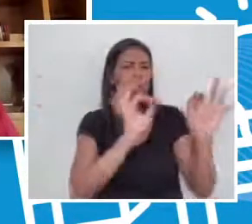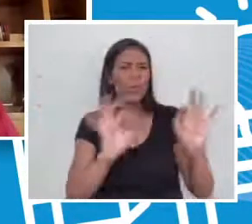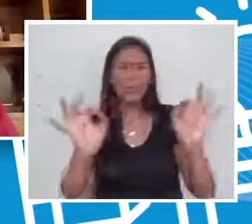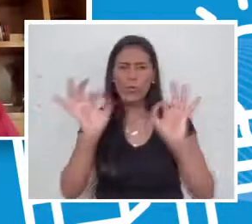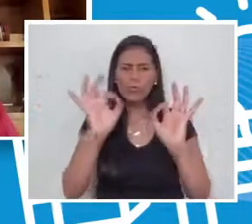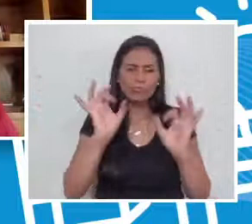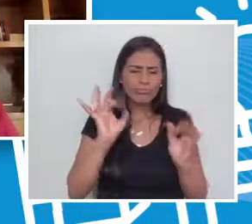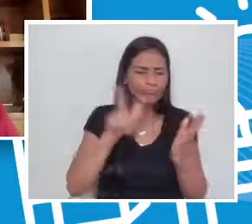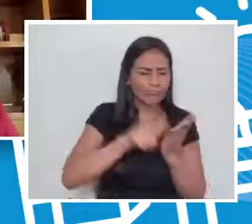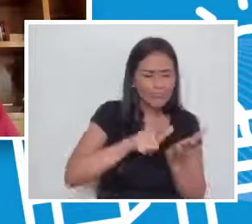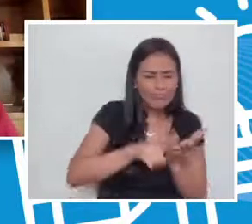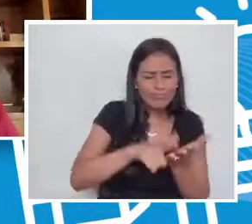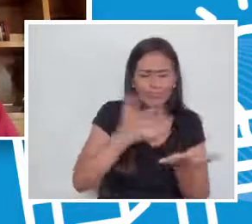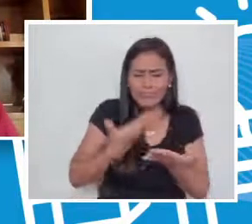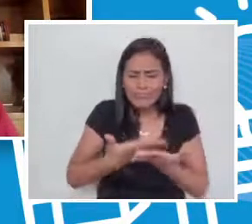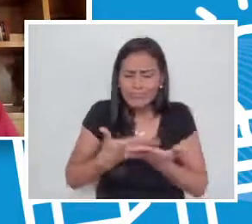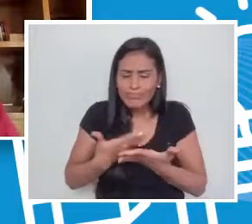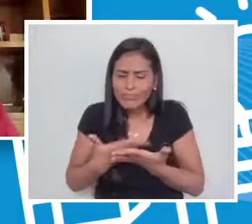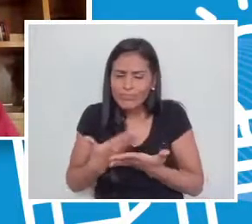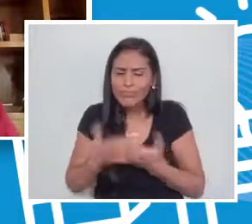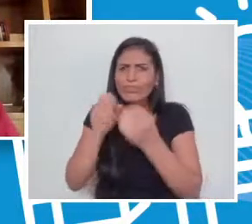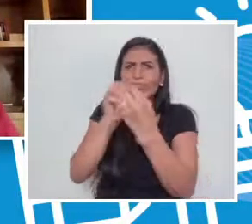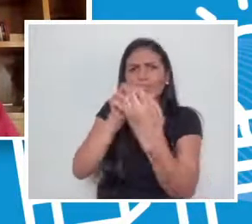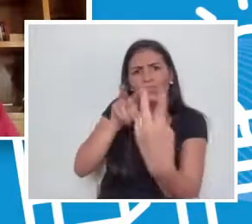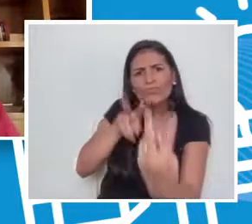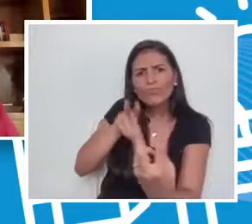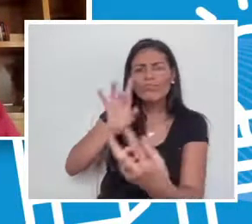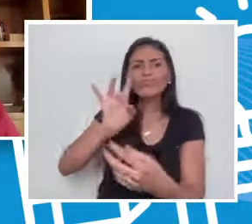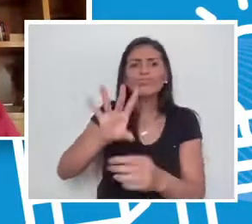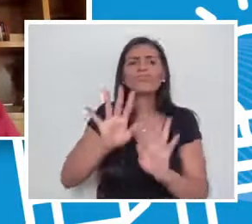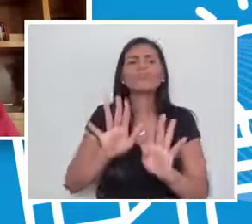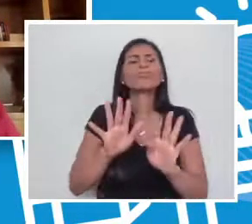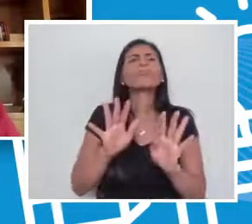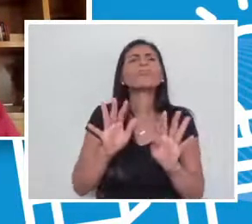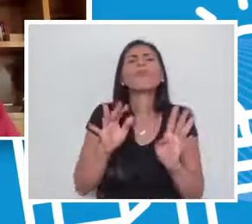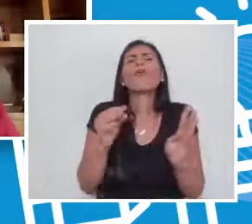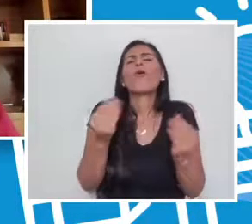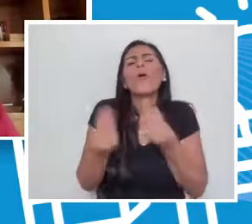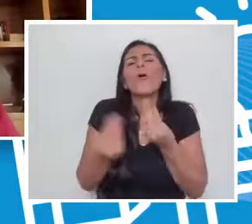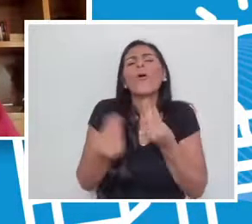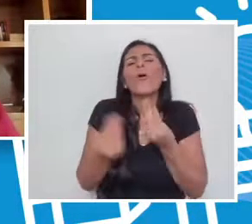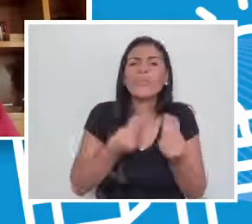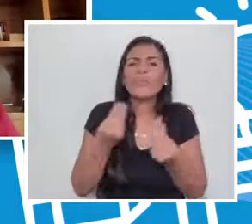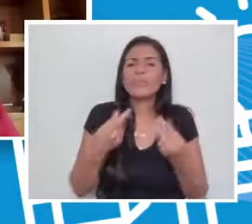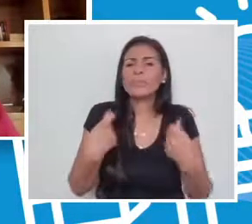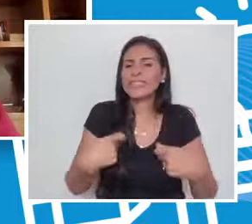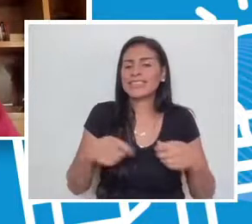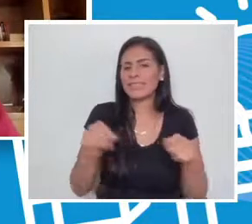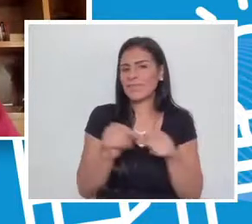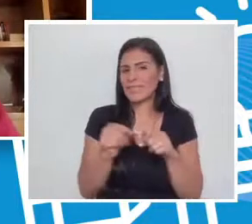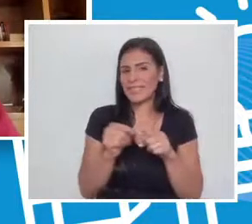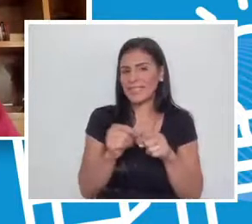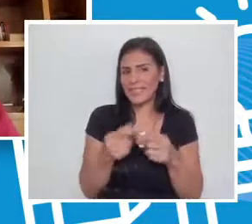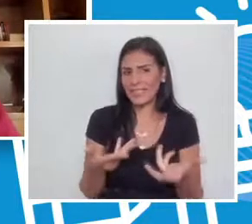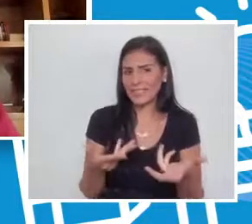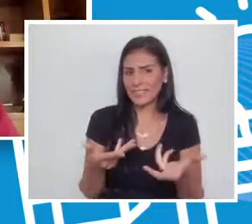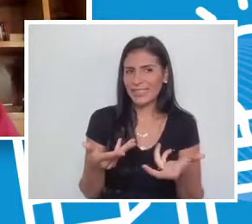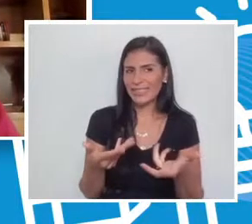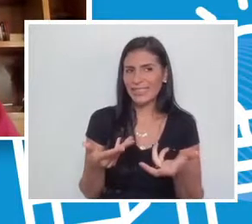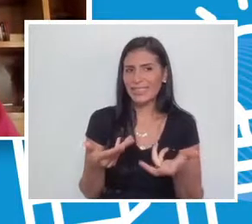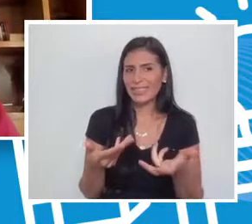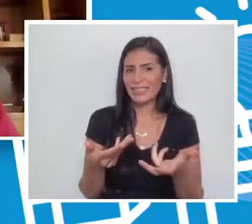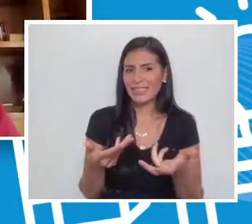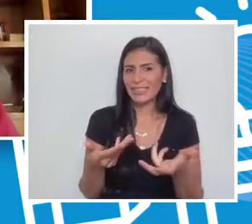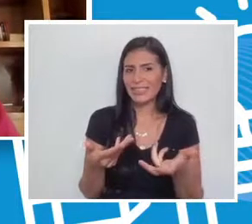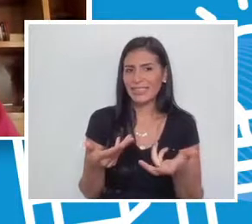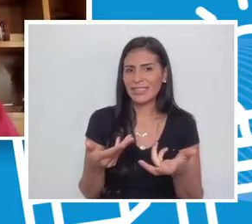Que coisas que a gente precisa fazer? Será que a gente tinha que fazer e demandar mais jogos, mais leitura, certo?